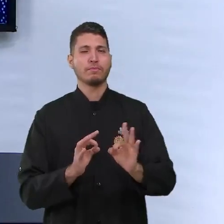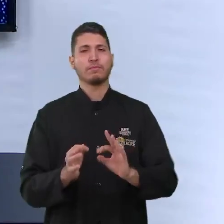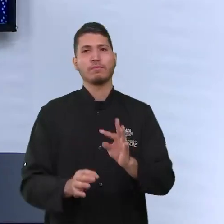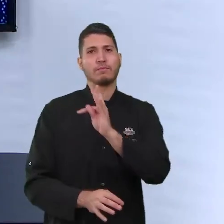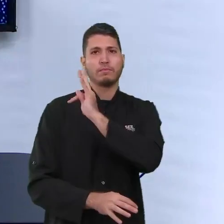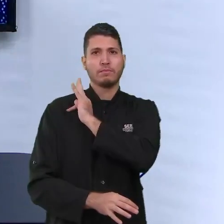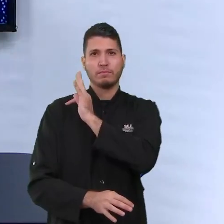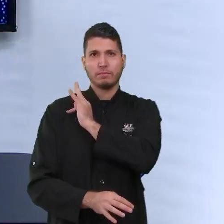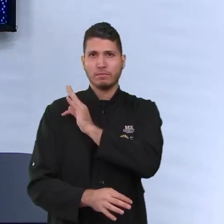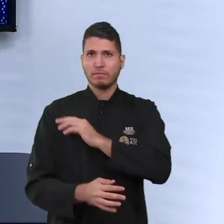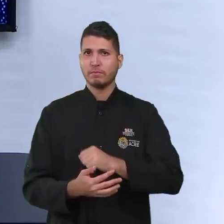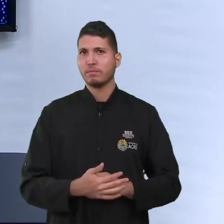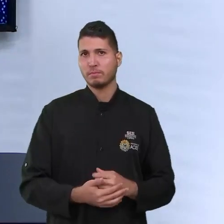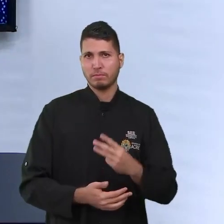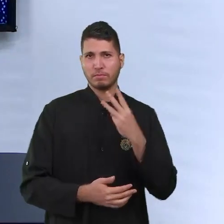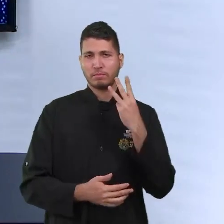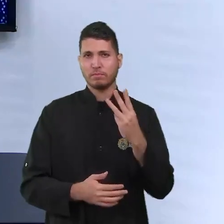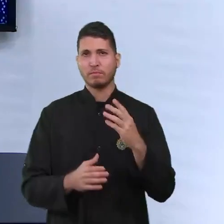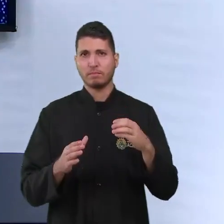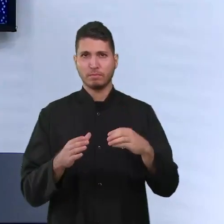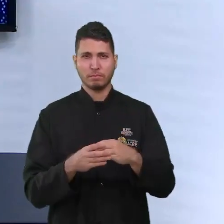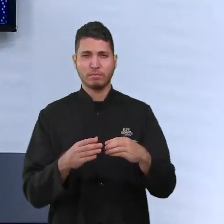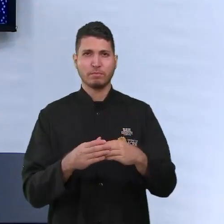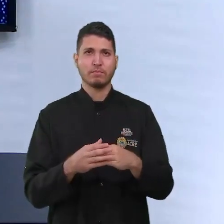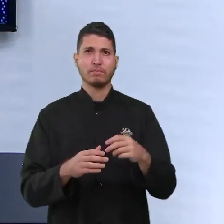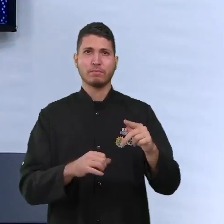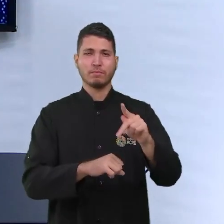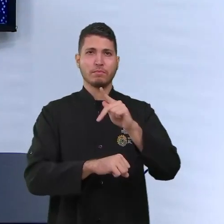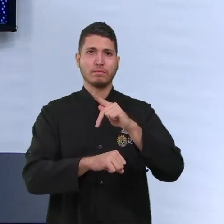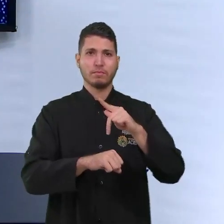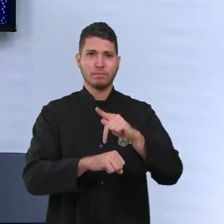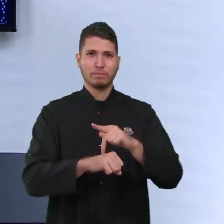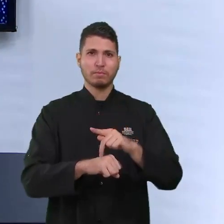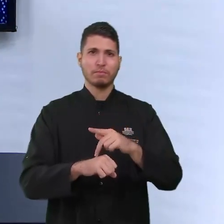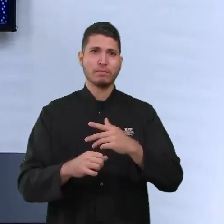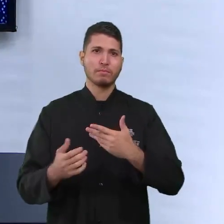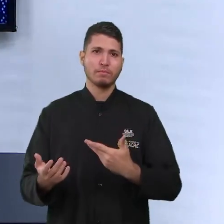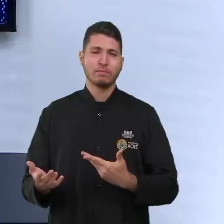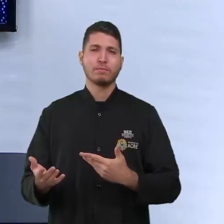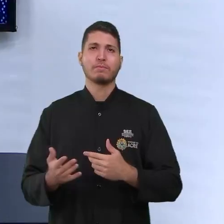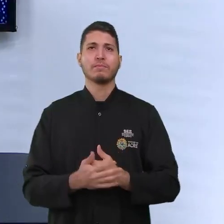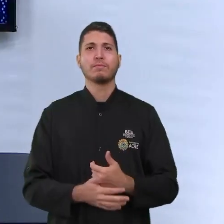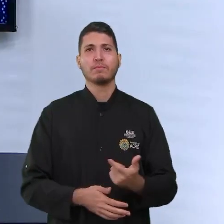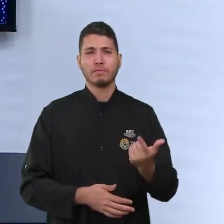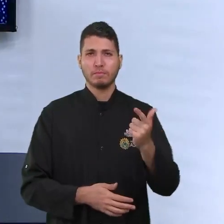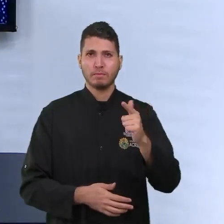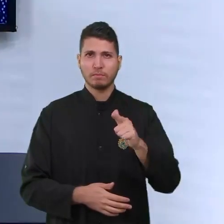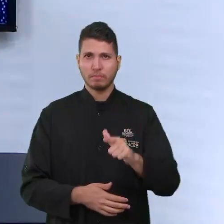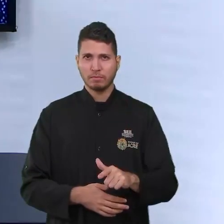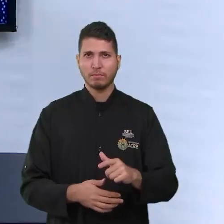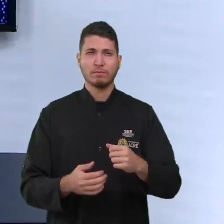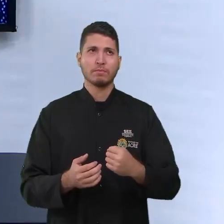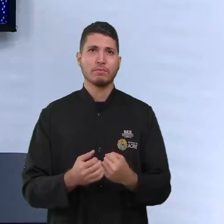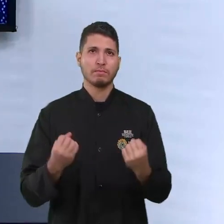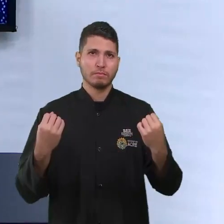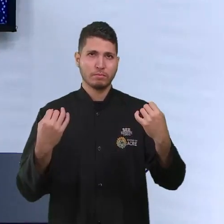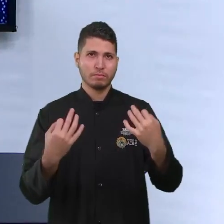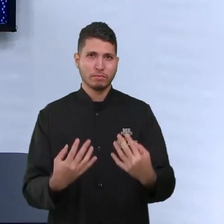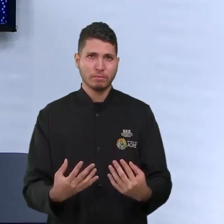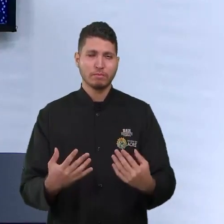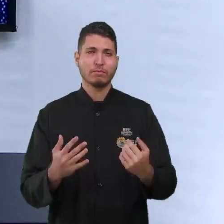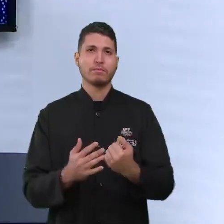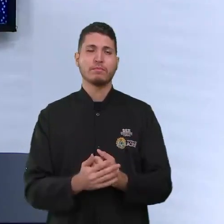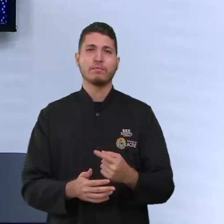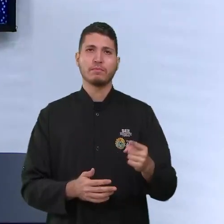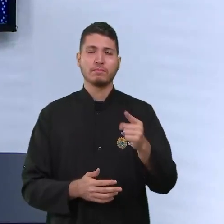trazer três grupos de países. Eu até deixei destacado aqui, quero repetir para ficar bem específico para